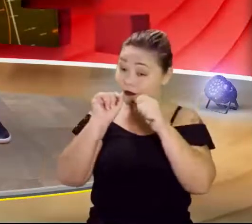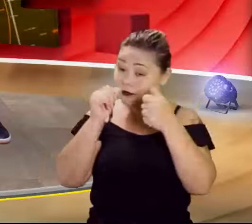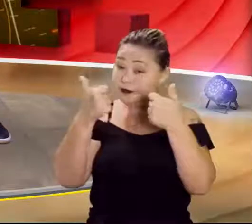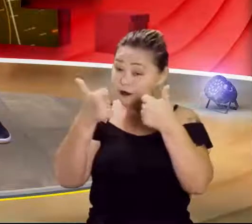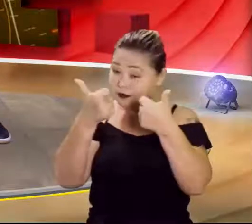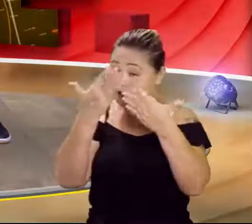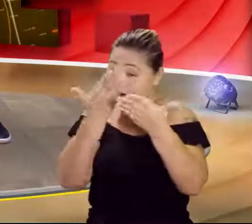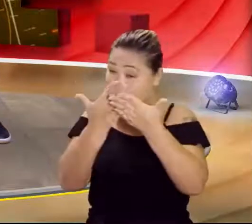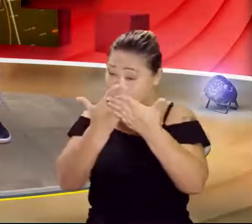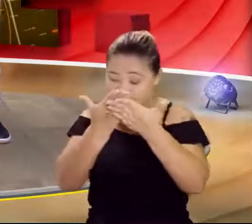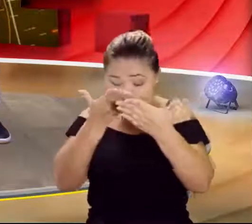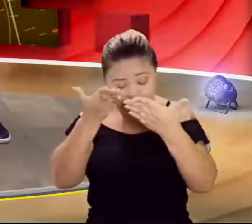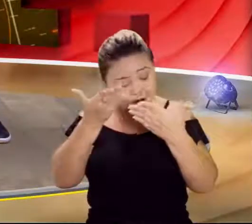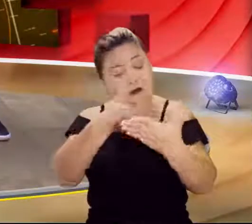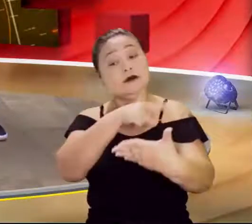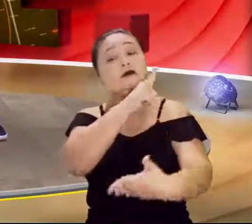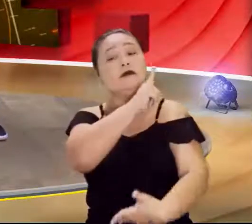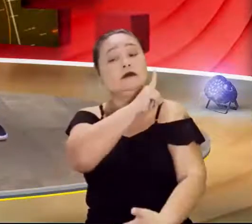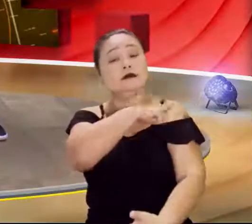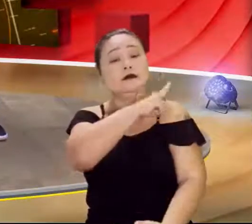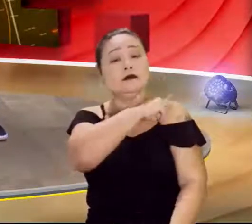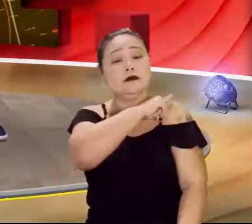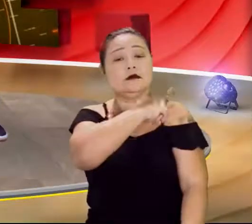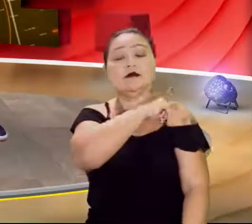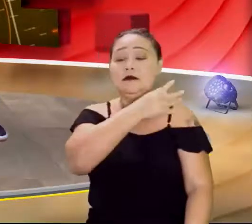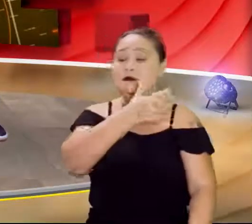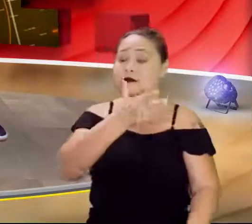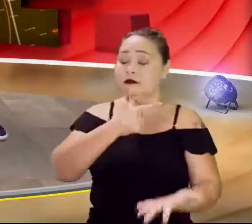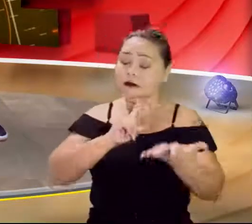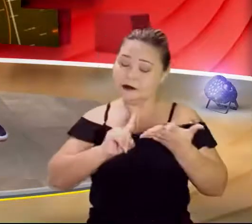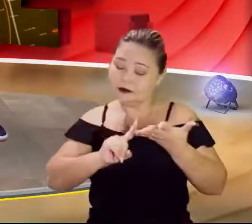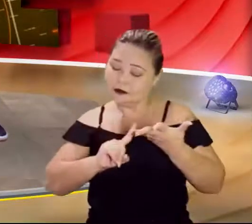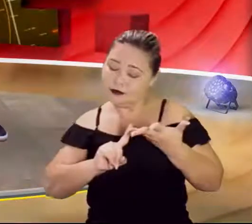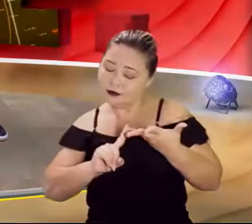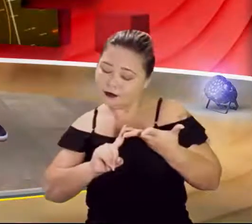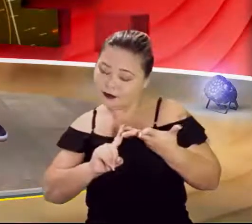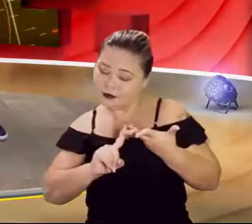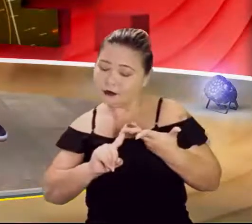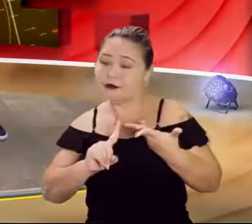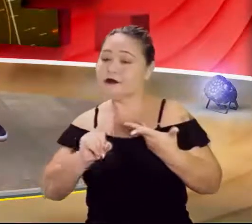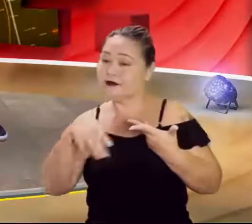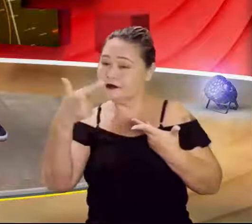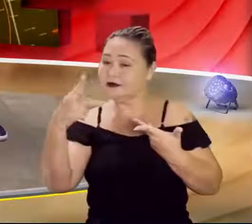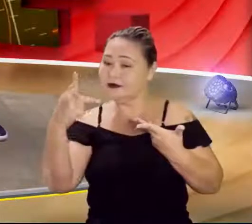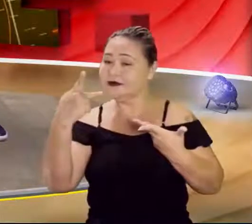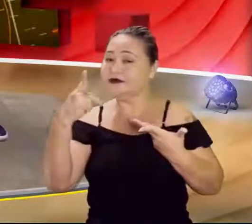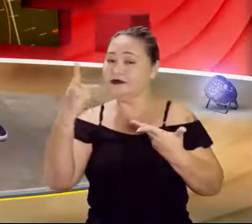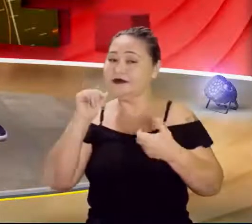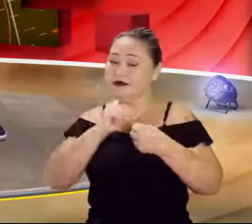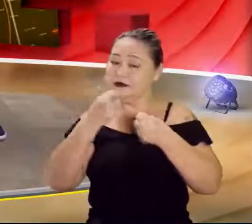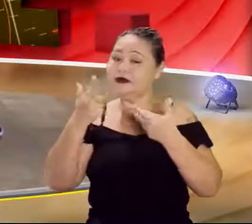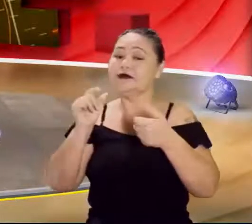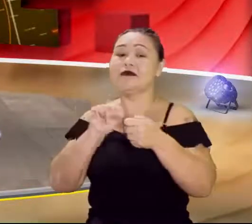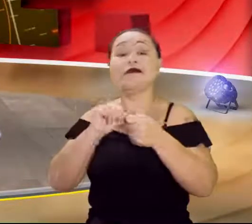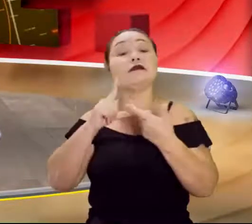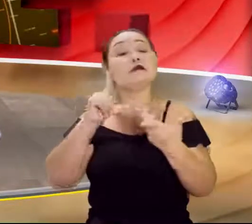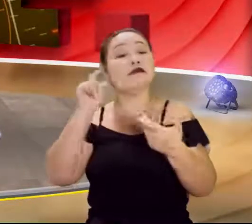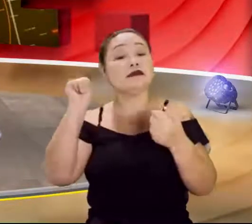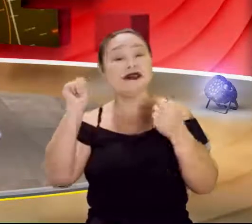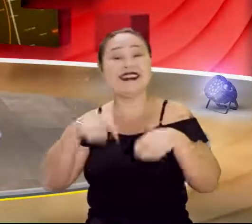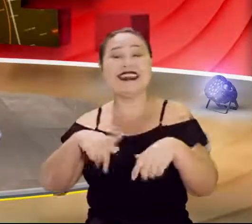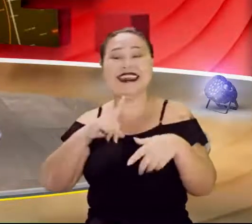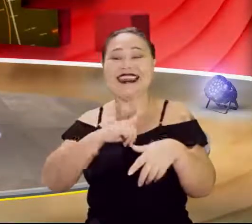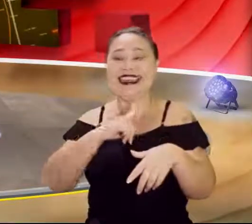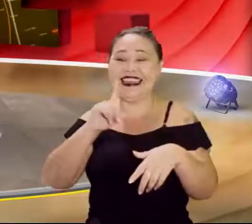bem embasado, né? Com bastante aí, concreto aí na sua fundação, você vai